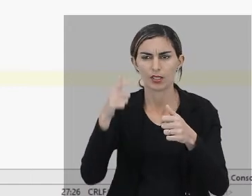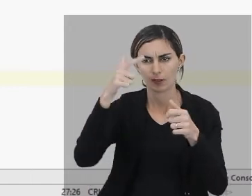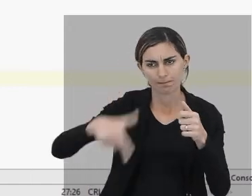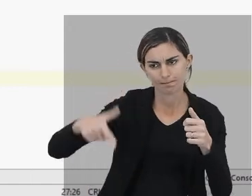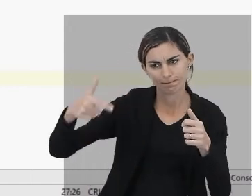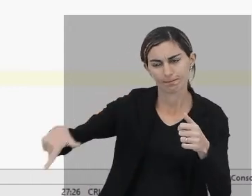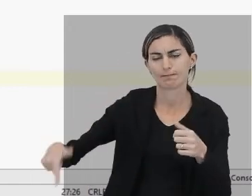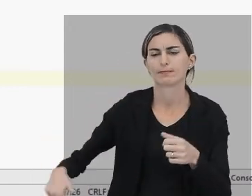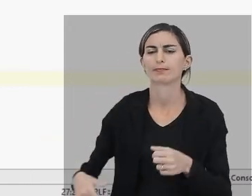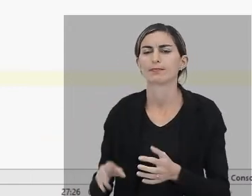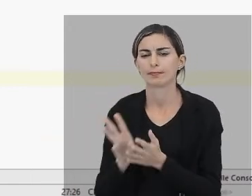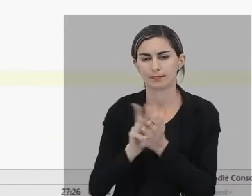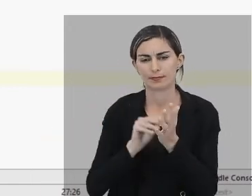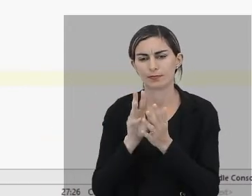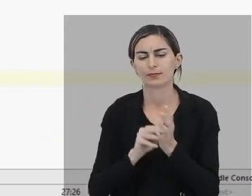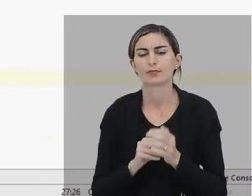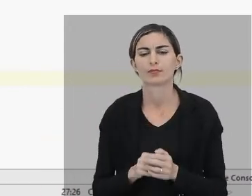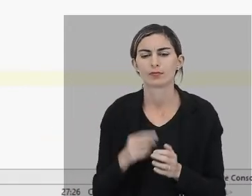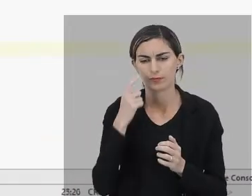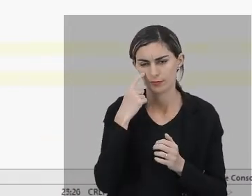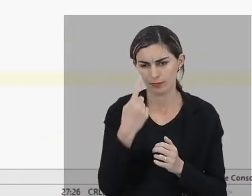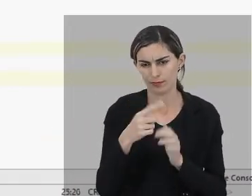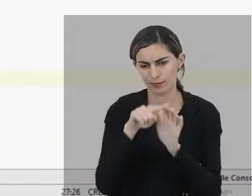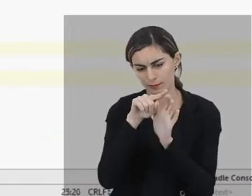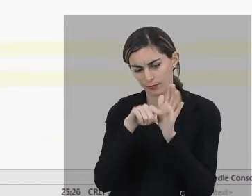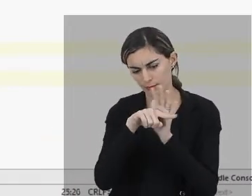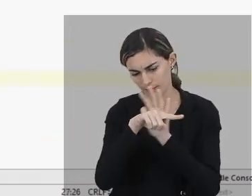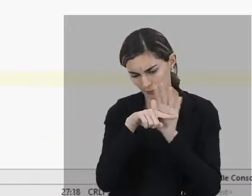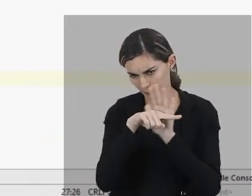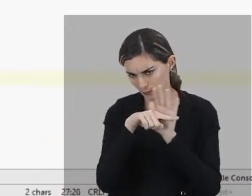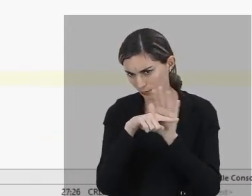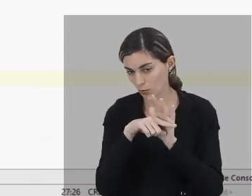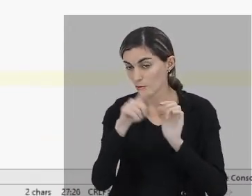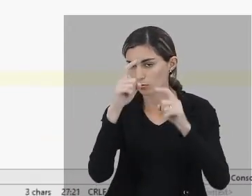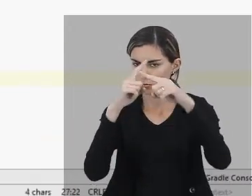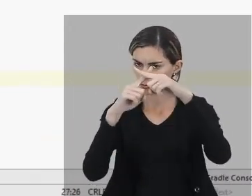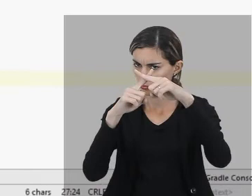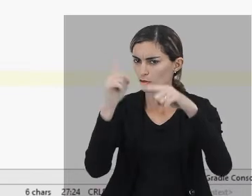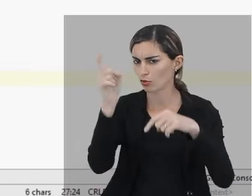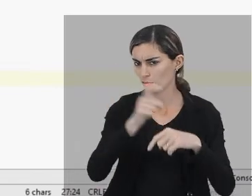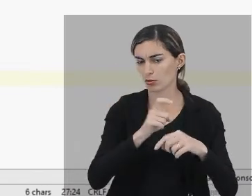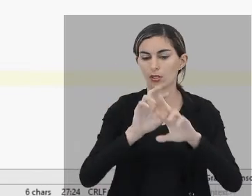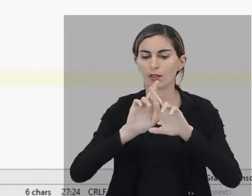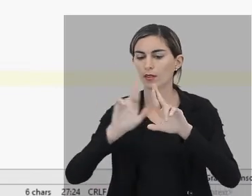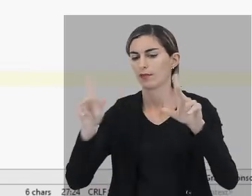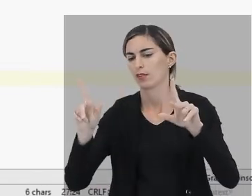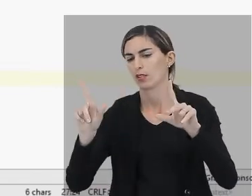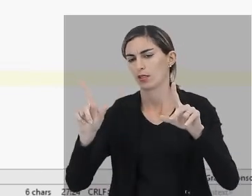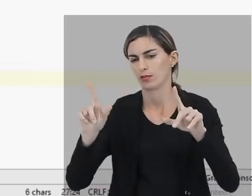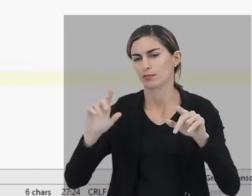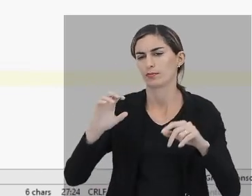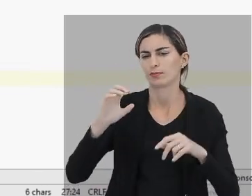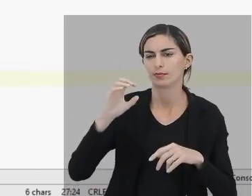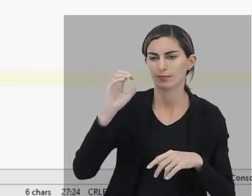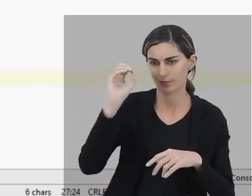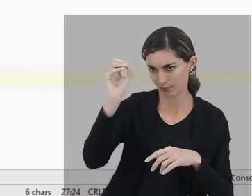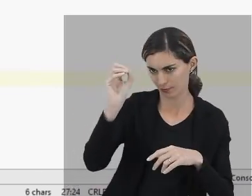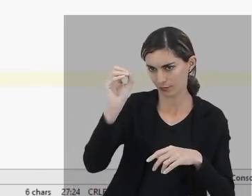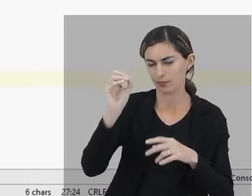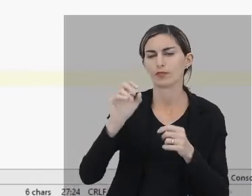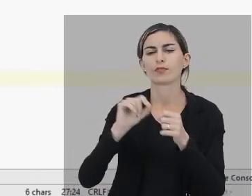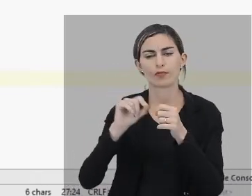repetição. Aqui a gente está verificando que enquanto x for diferente de 0, ele faz